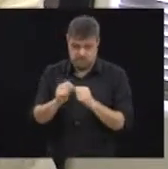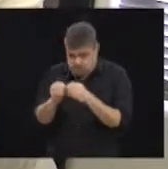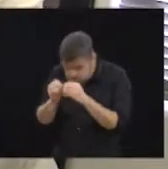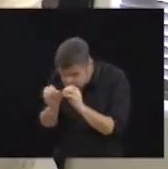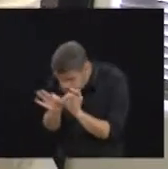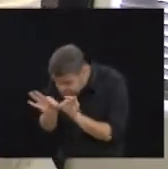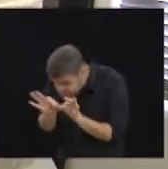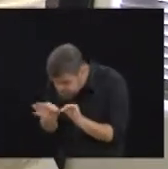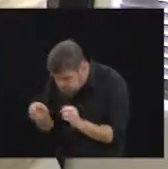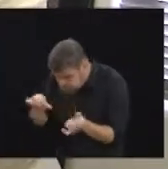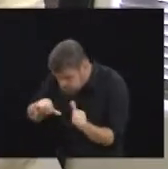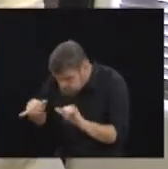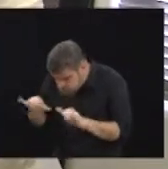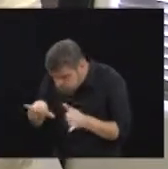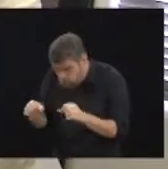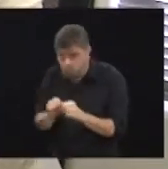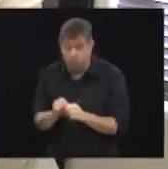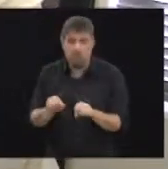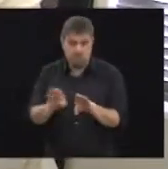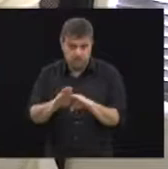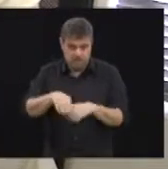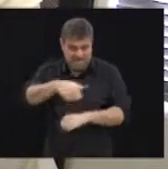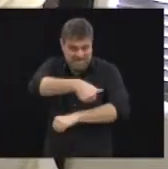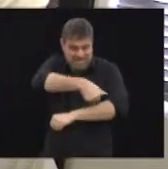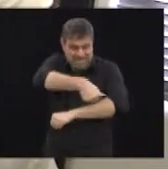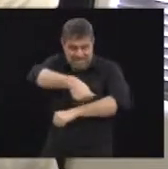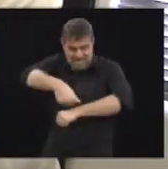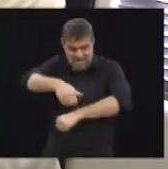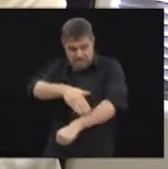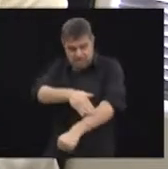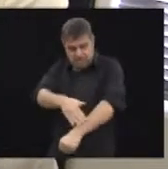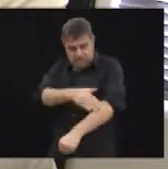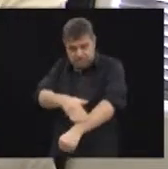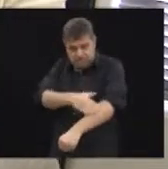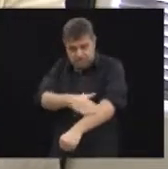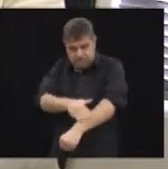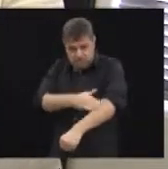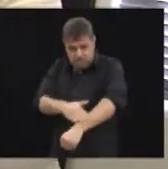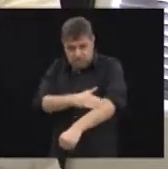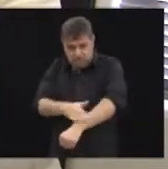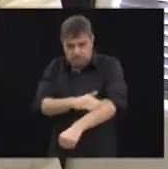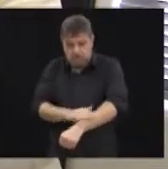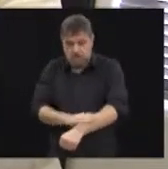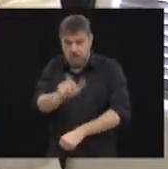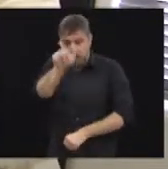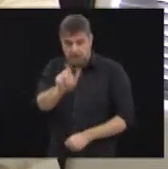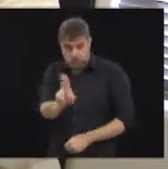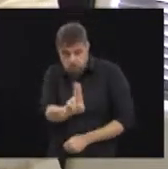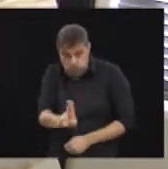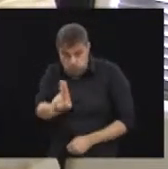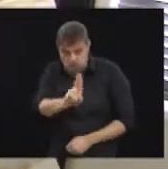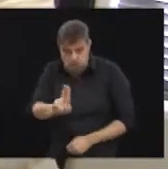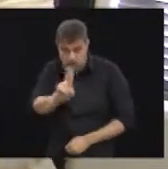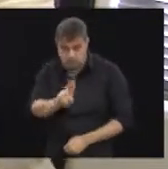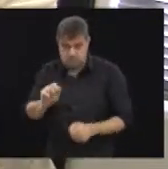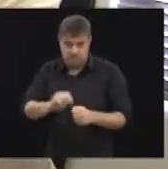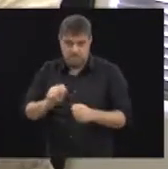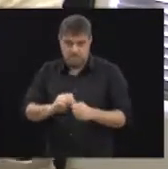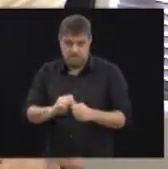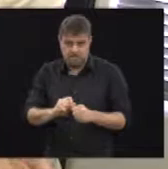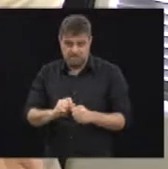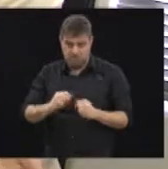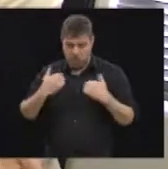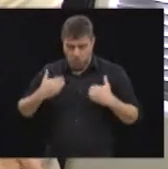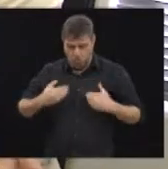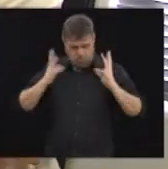manipula ou tem cremes, né, prontos também, que você usa na pele sã para acabar